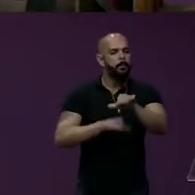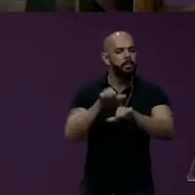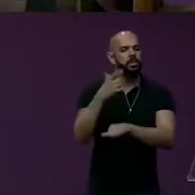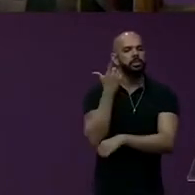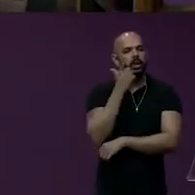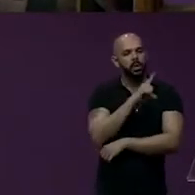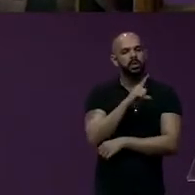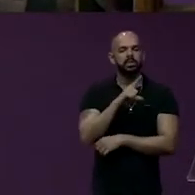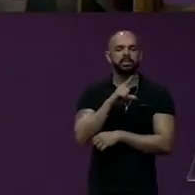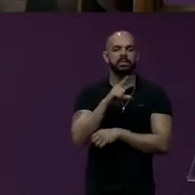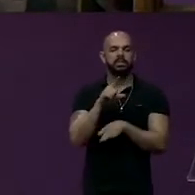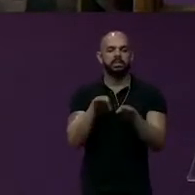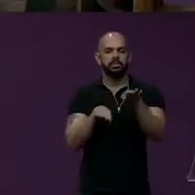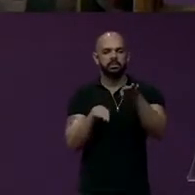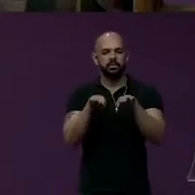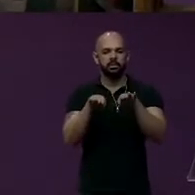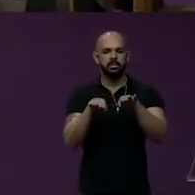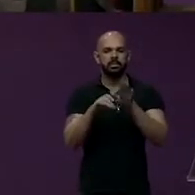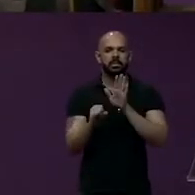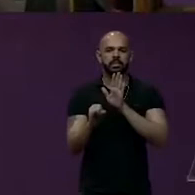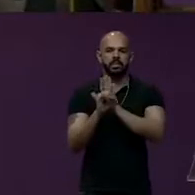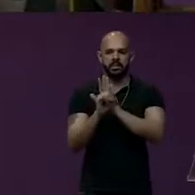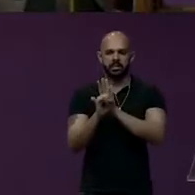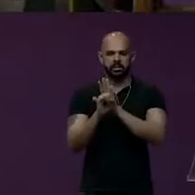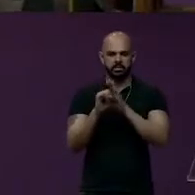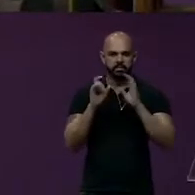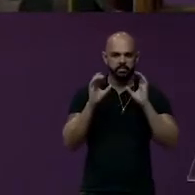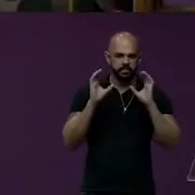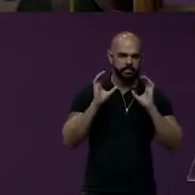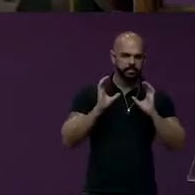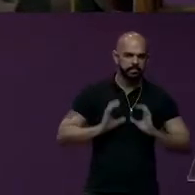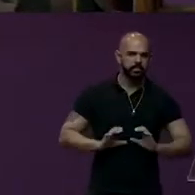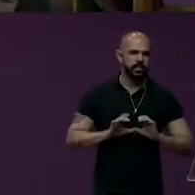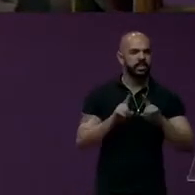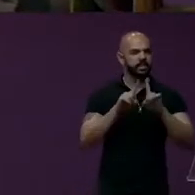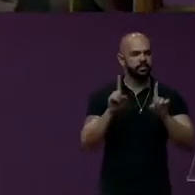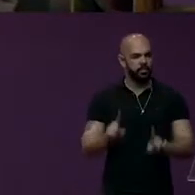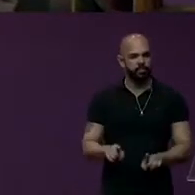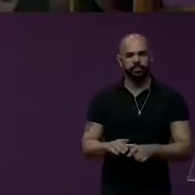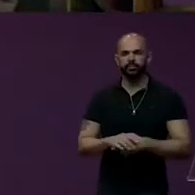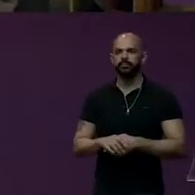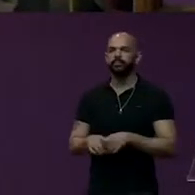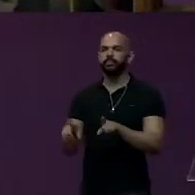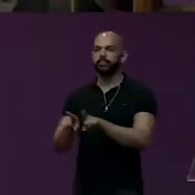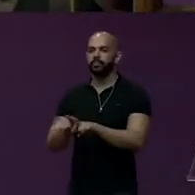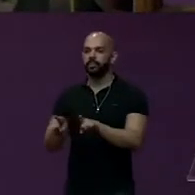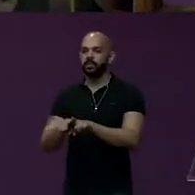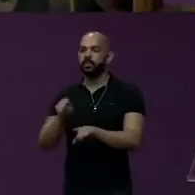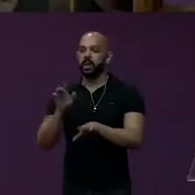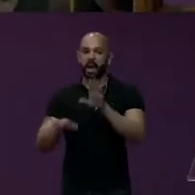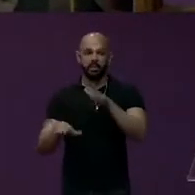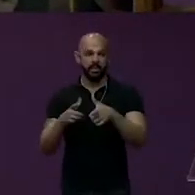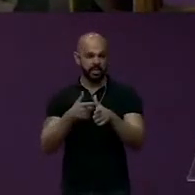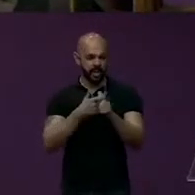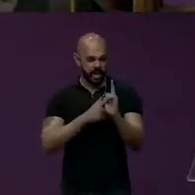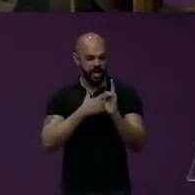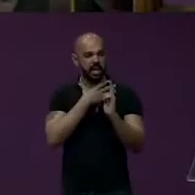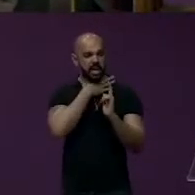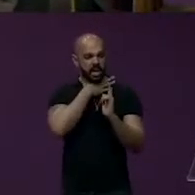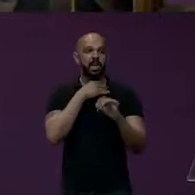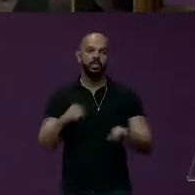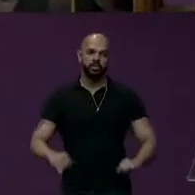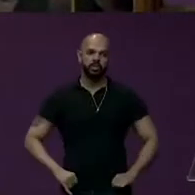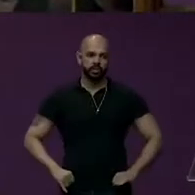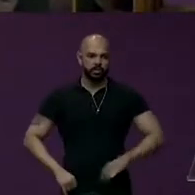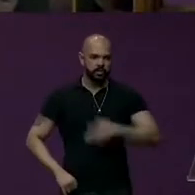conseguir um nível de bem-estar dos servidores. Aqui eu faço assim, um destaque também, que momentos de crise são momentos de grande